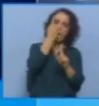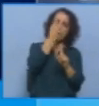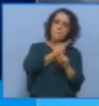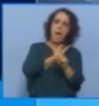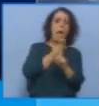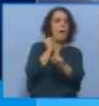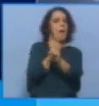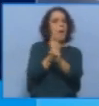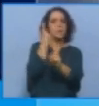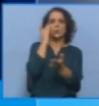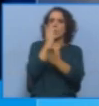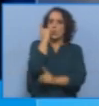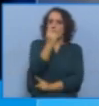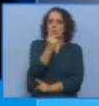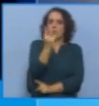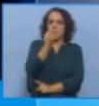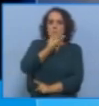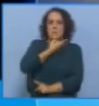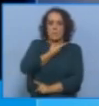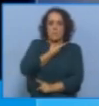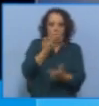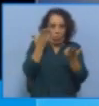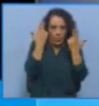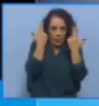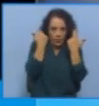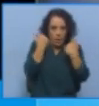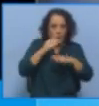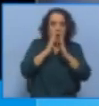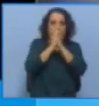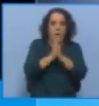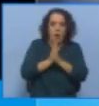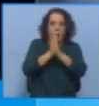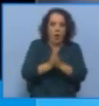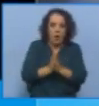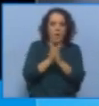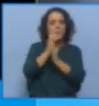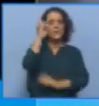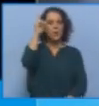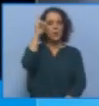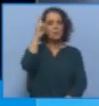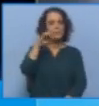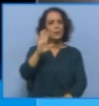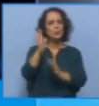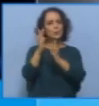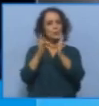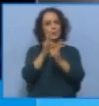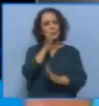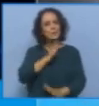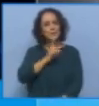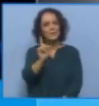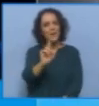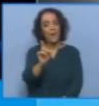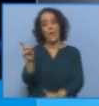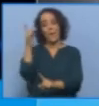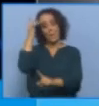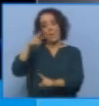unívoca ou nós temos que estar aqui de uma maneira subserviente a adorar a Deus. E realmente aquilo que Jesus nos vem dizer é que Deus, e o